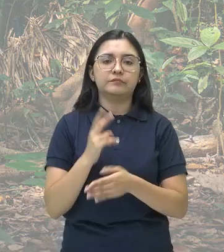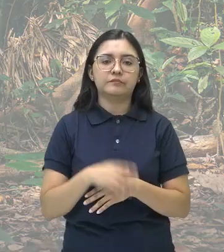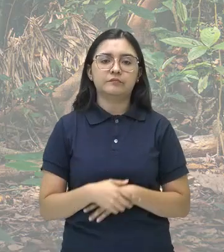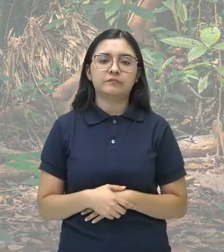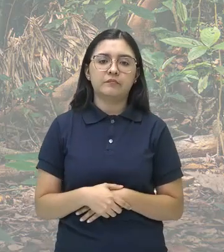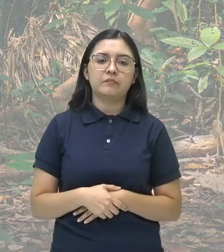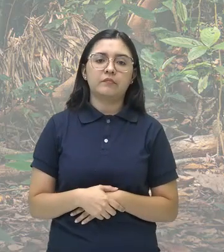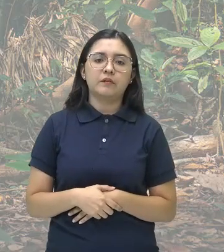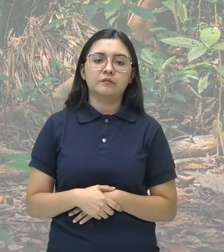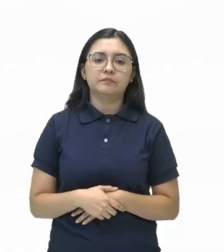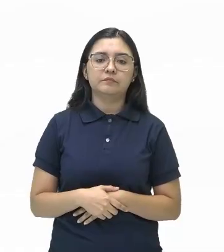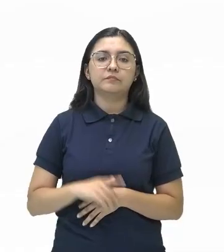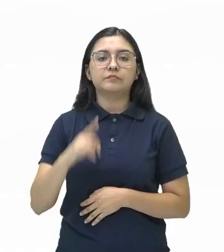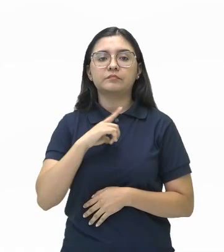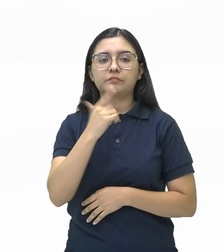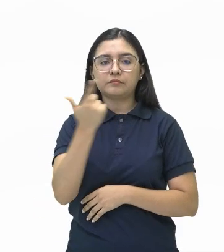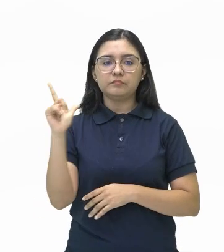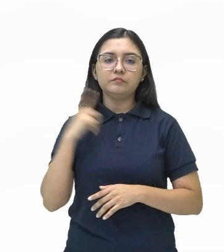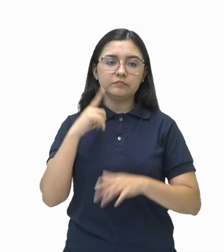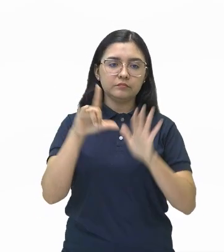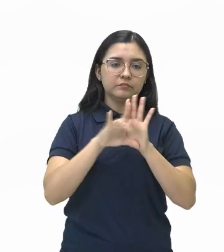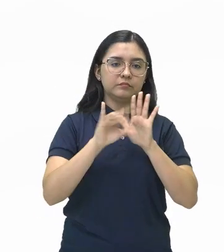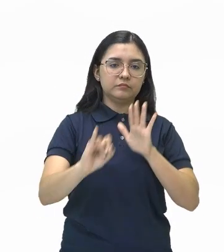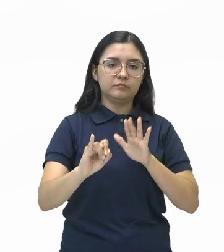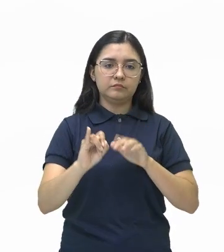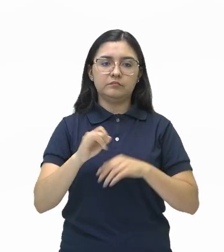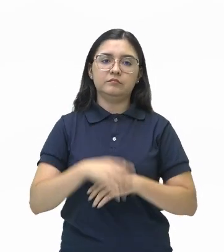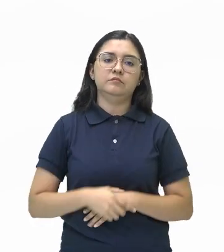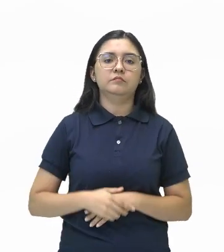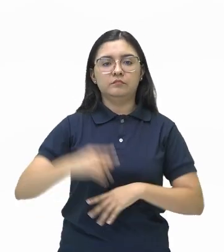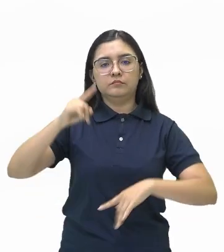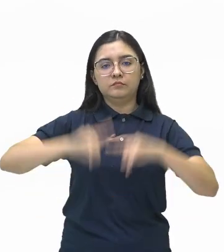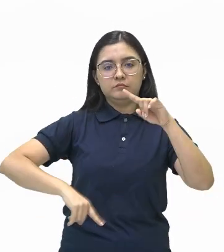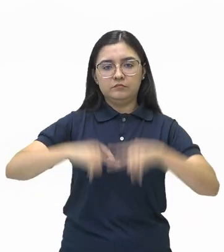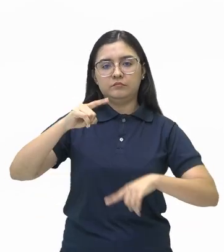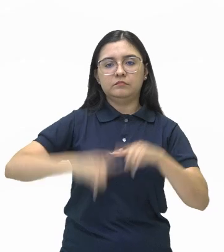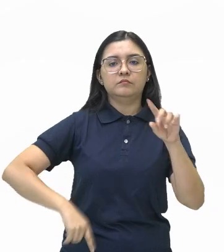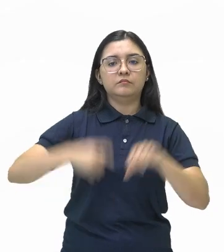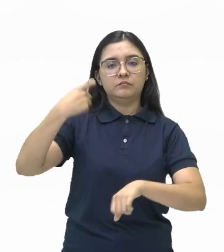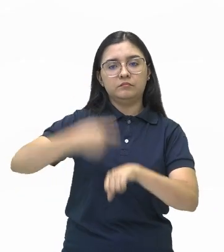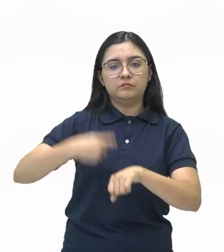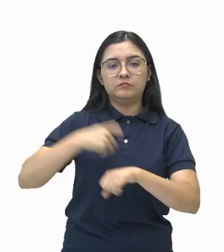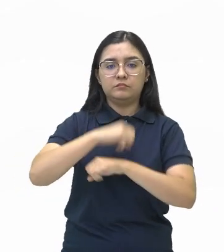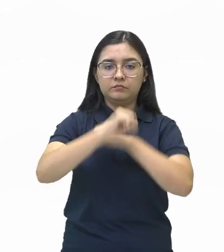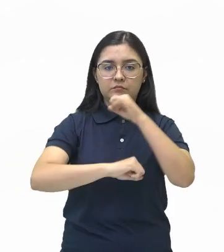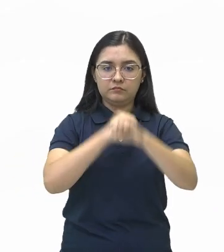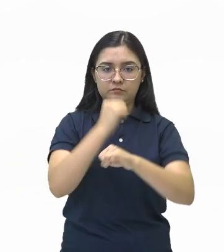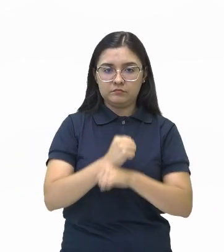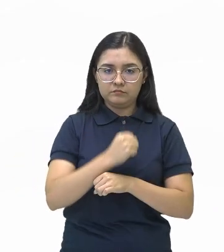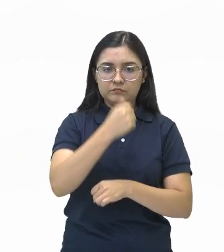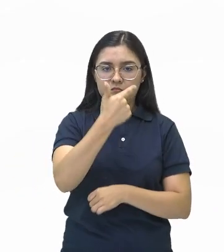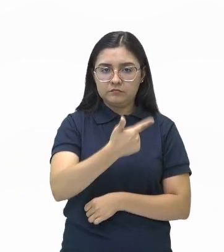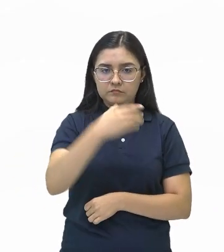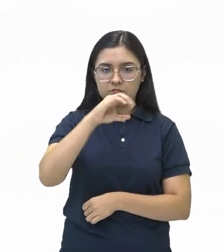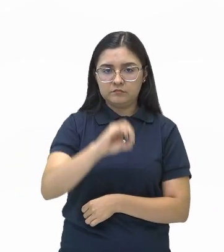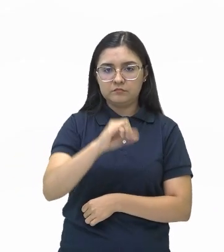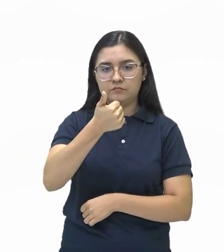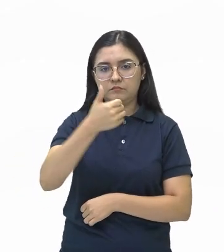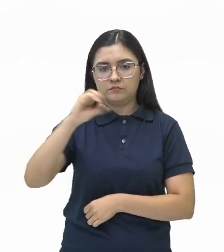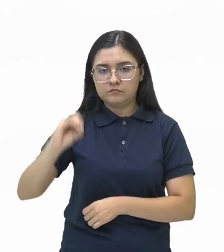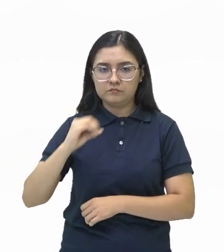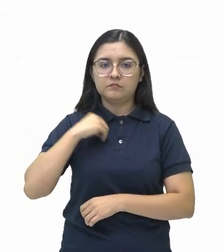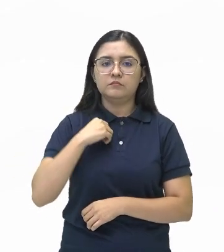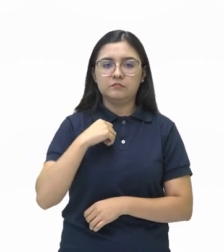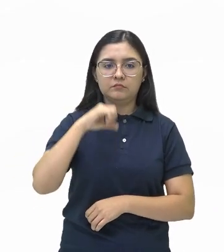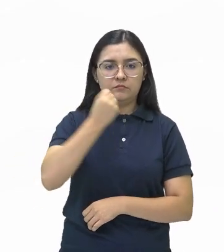tá bom? Tem mais uma lei, é uma lei chamada Lei de Resíduos Sólidos, ela é lá de 2010, é a Lei